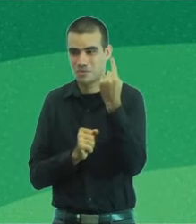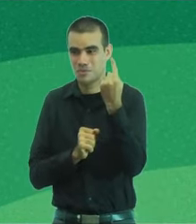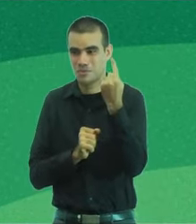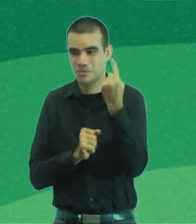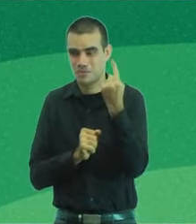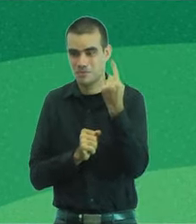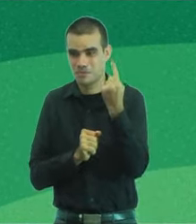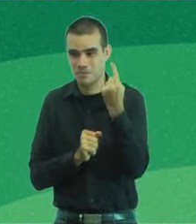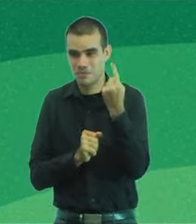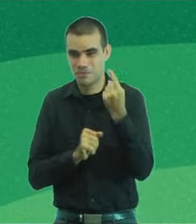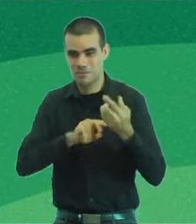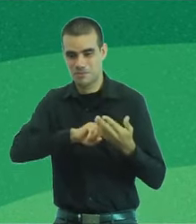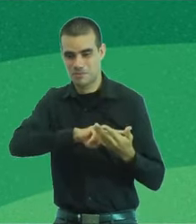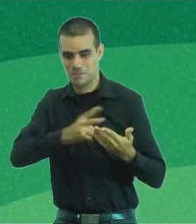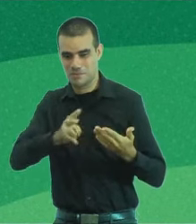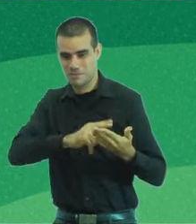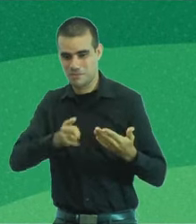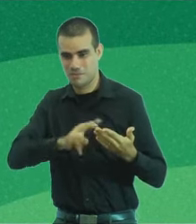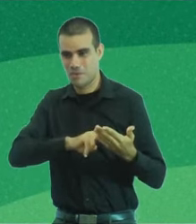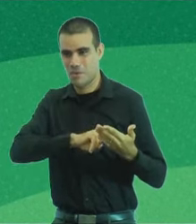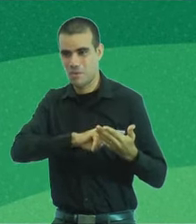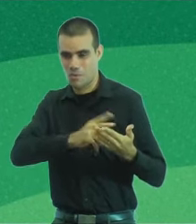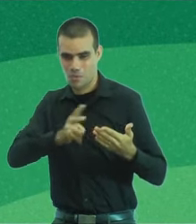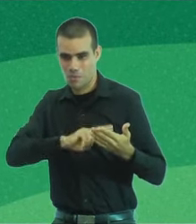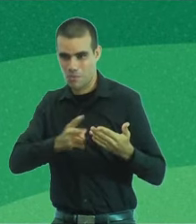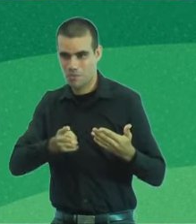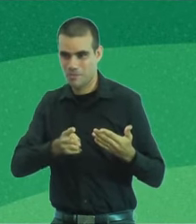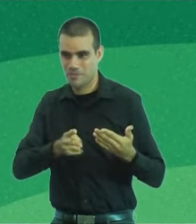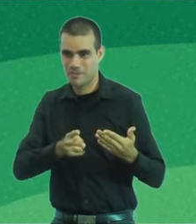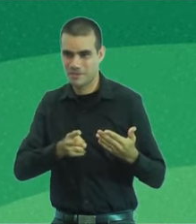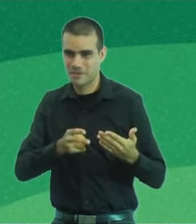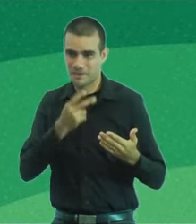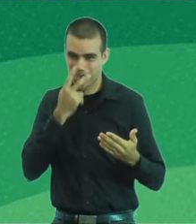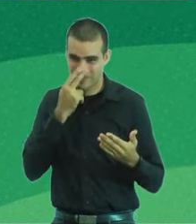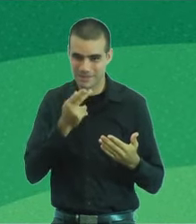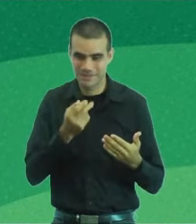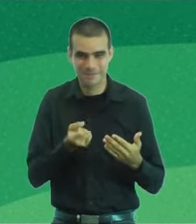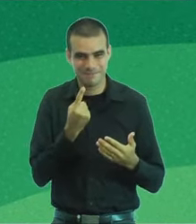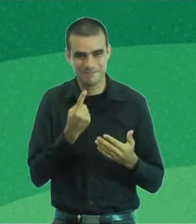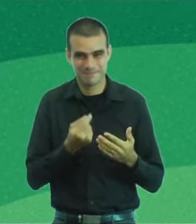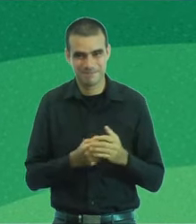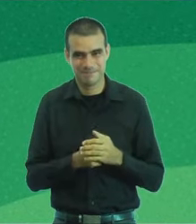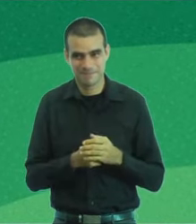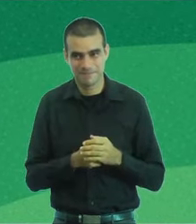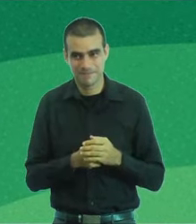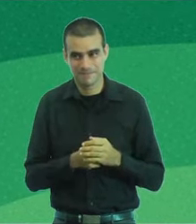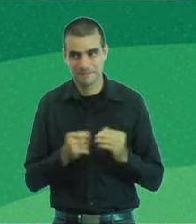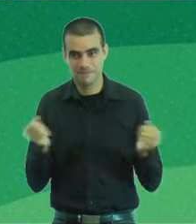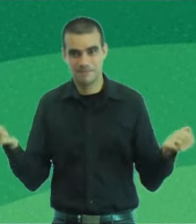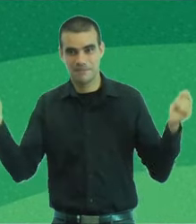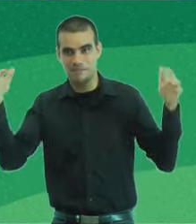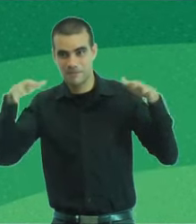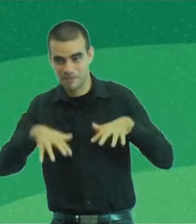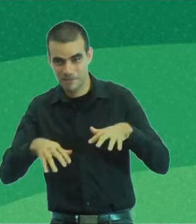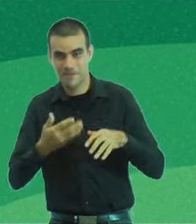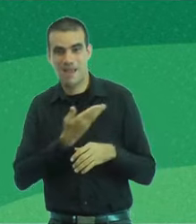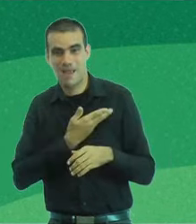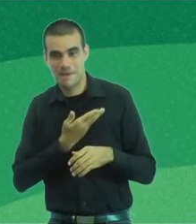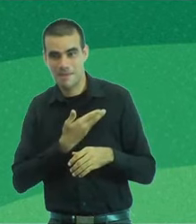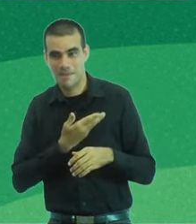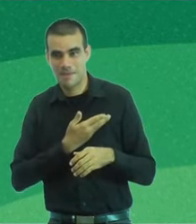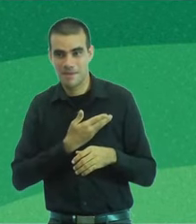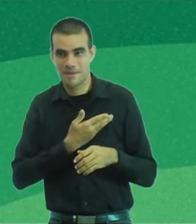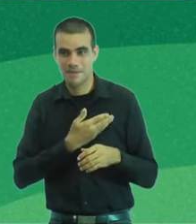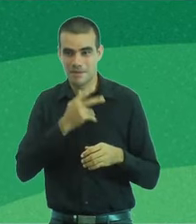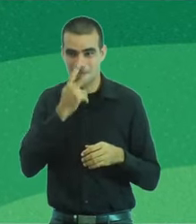muito é prestador é bizarro a gente se uniu a gente a todo mundo amigo porque alguém